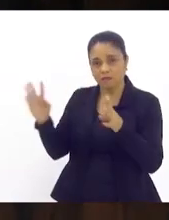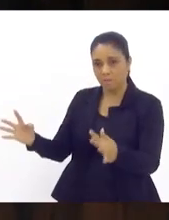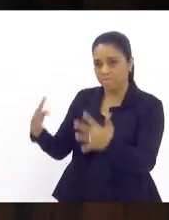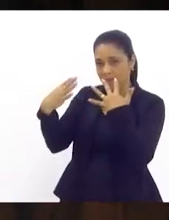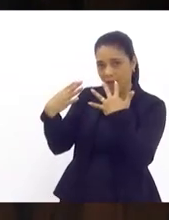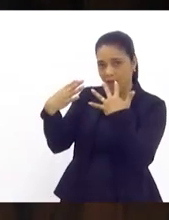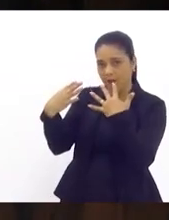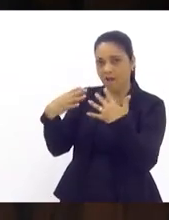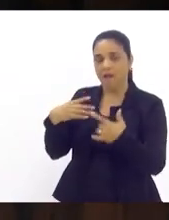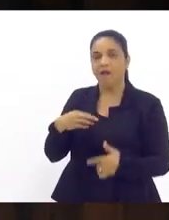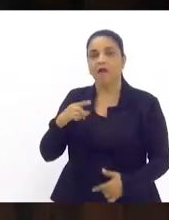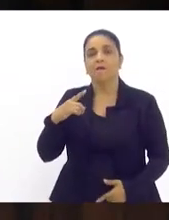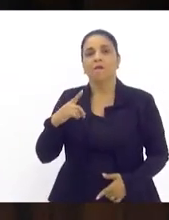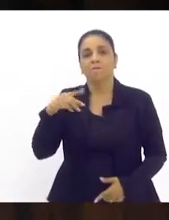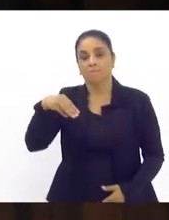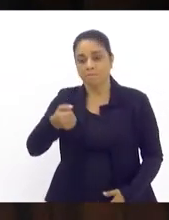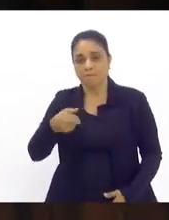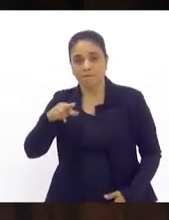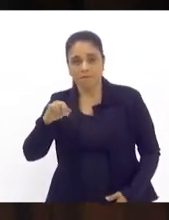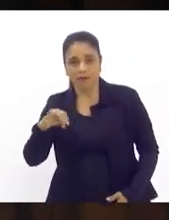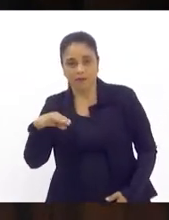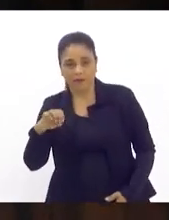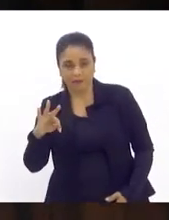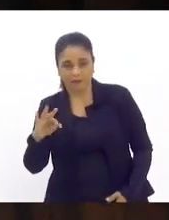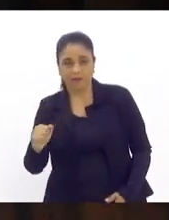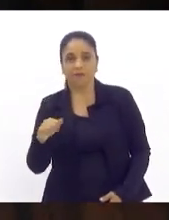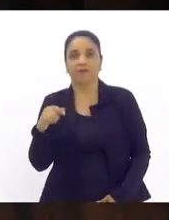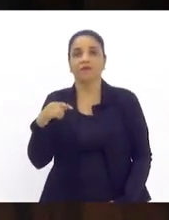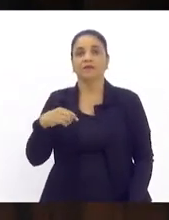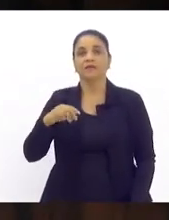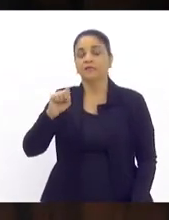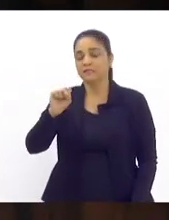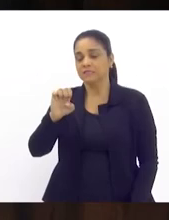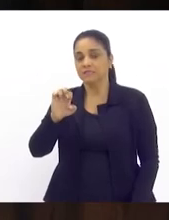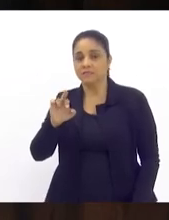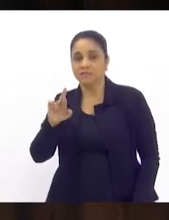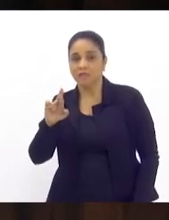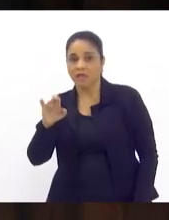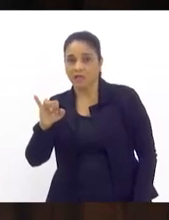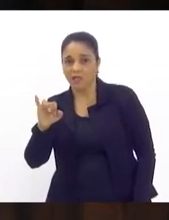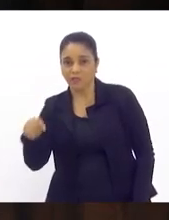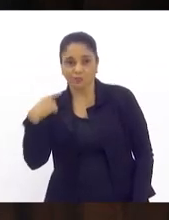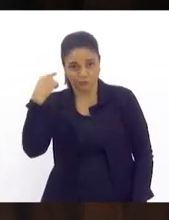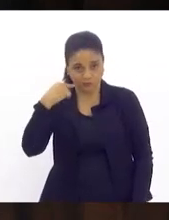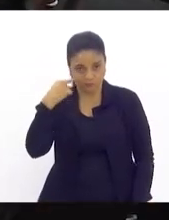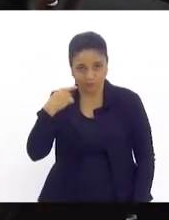Rossi, Marta Rocha, deputado Serginho, por gentileza.